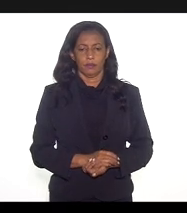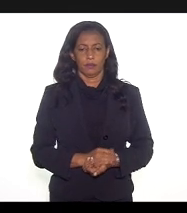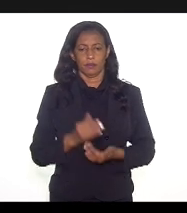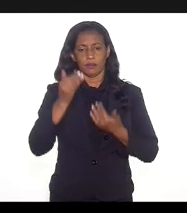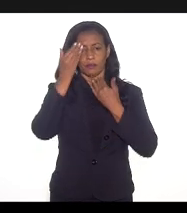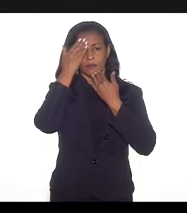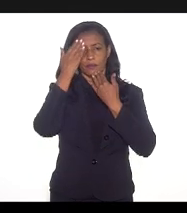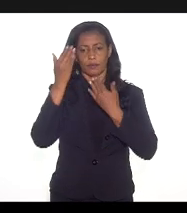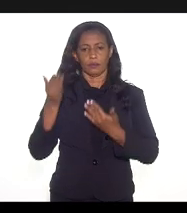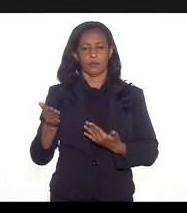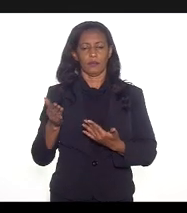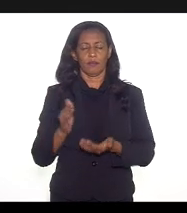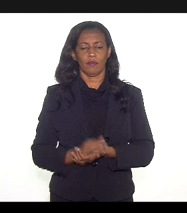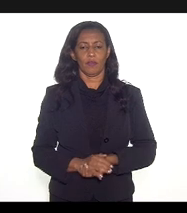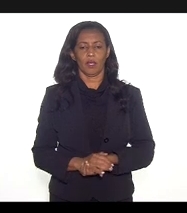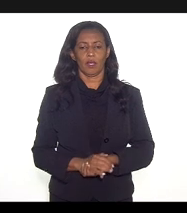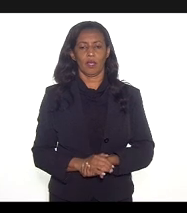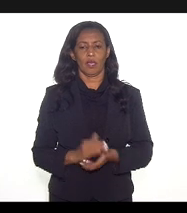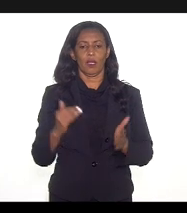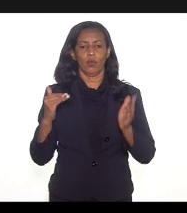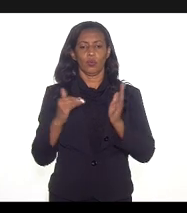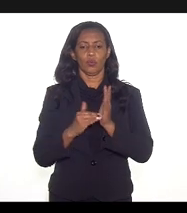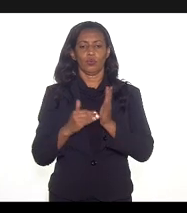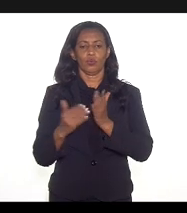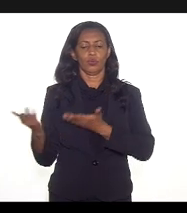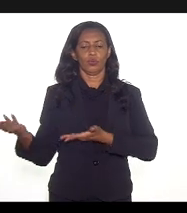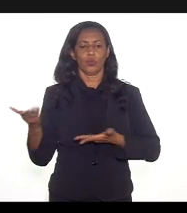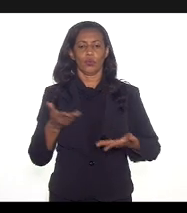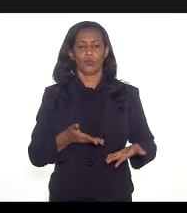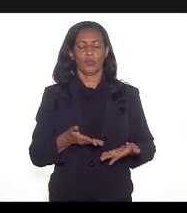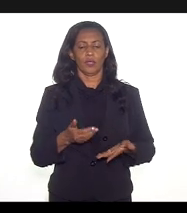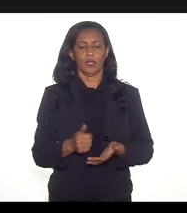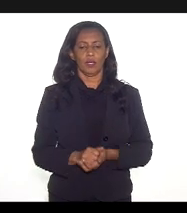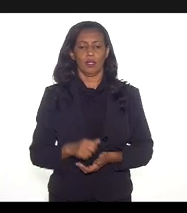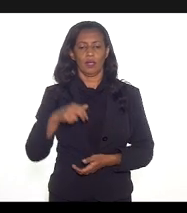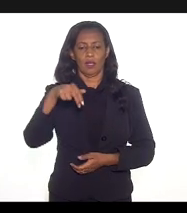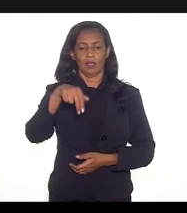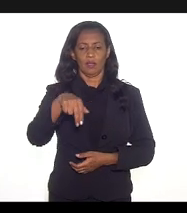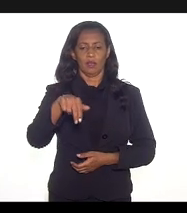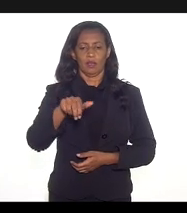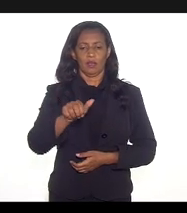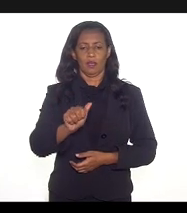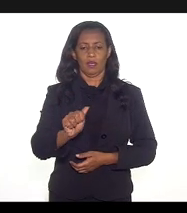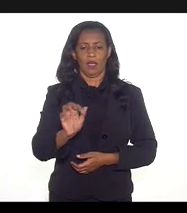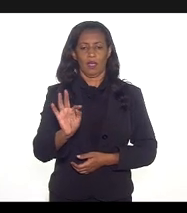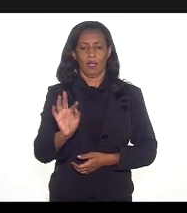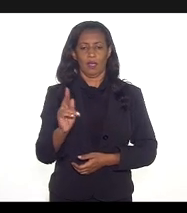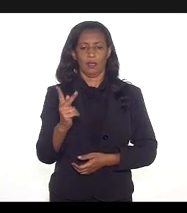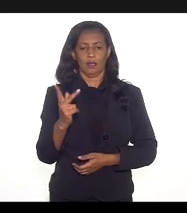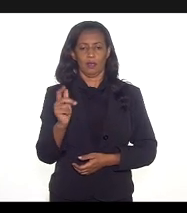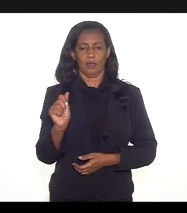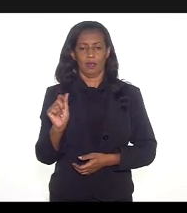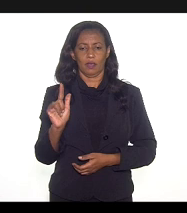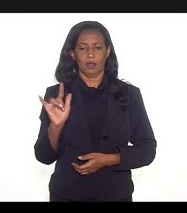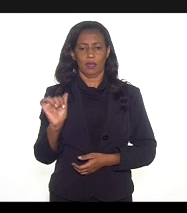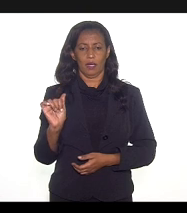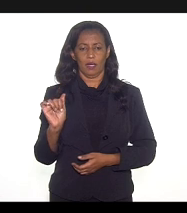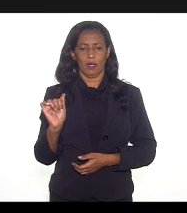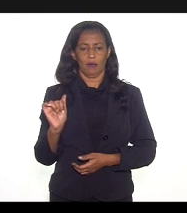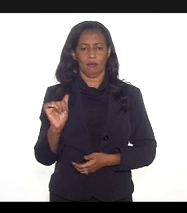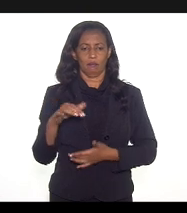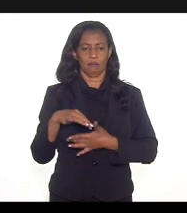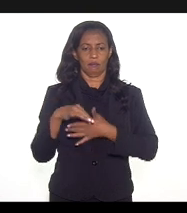Obrigado. A gente tem agora uma última convidada da comunidade escolar, a Natália, que é representante dos